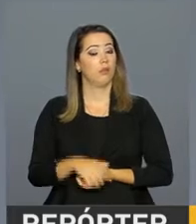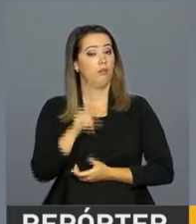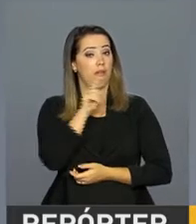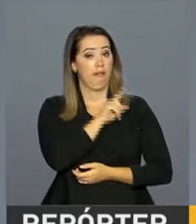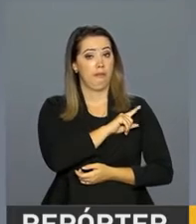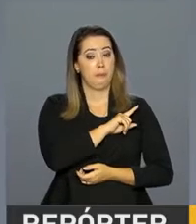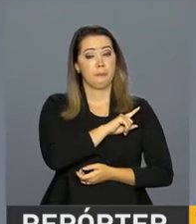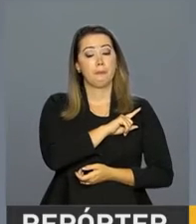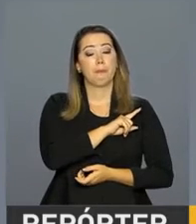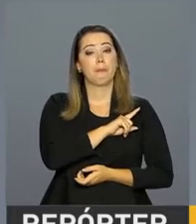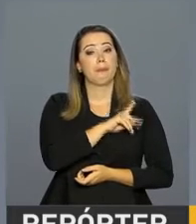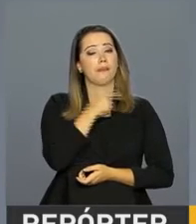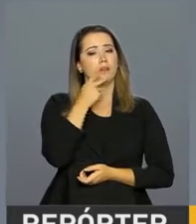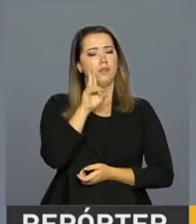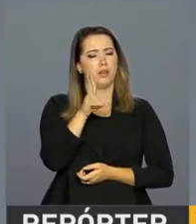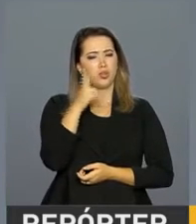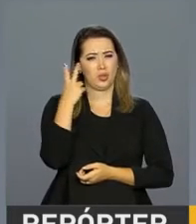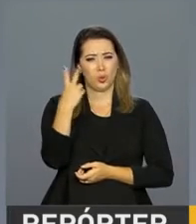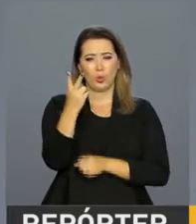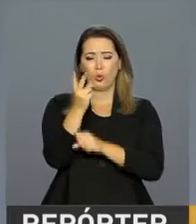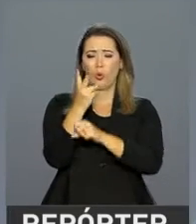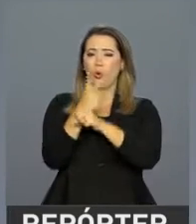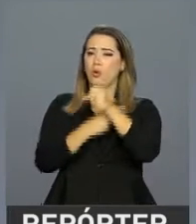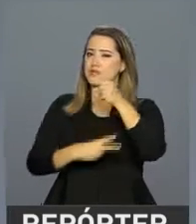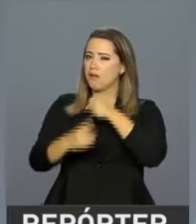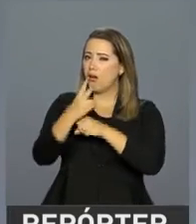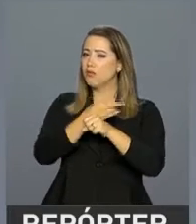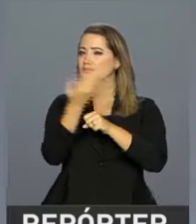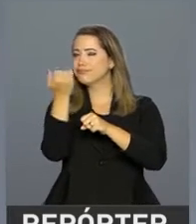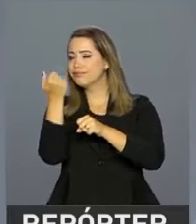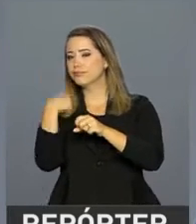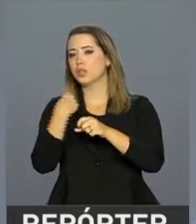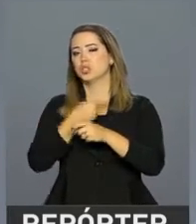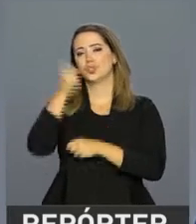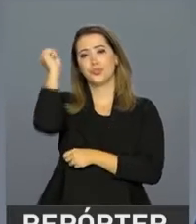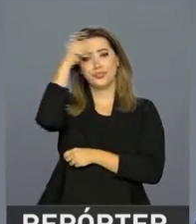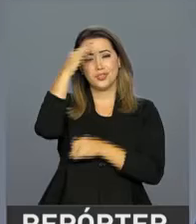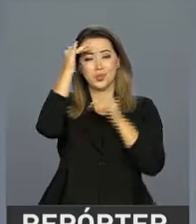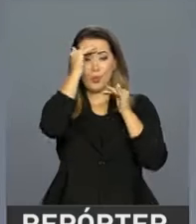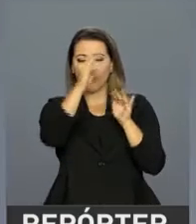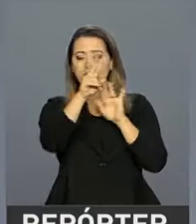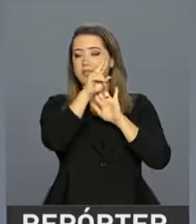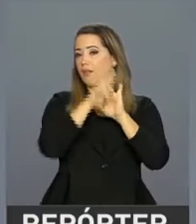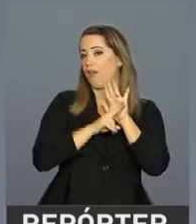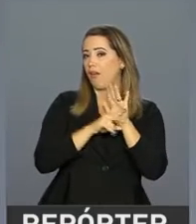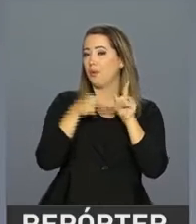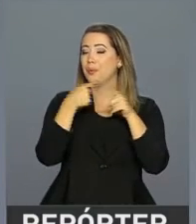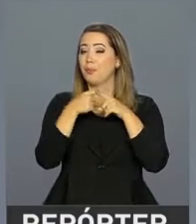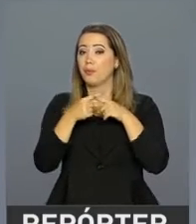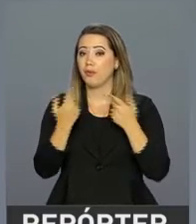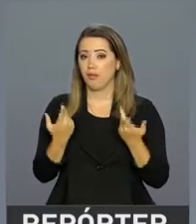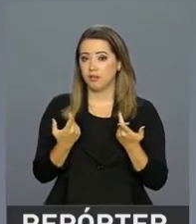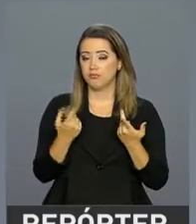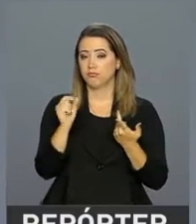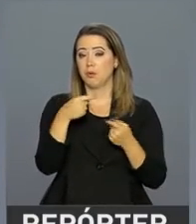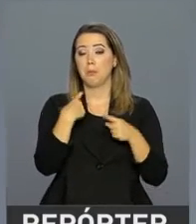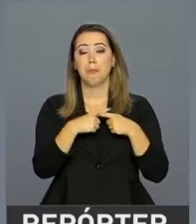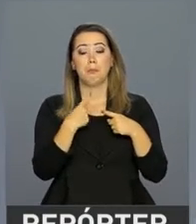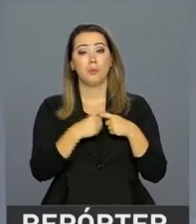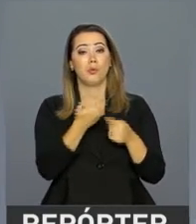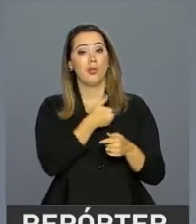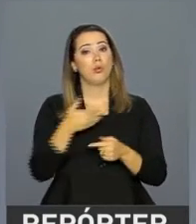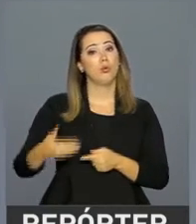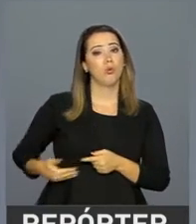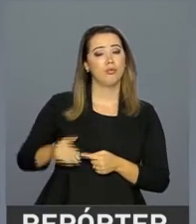nos últimos dois anos e teremos nos próximos anos a pergunta é porque você é porque o governo